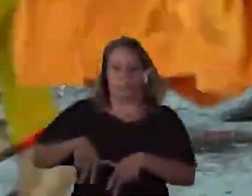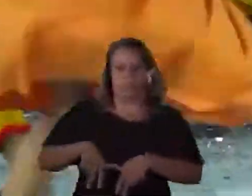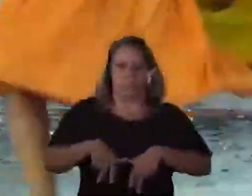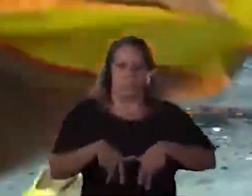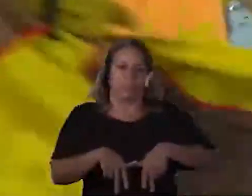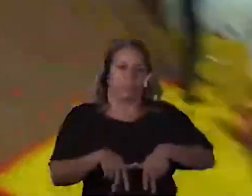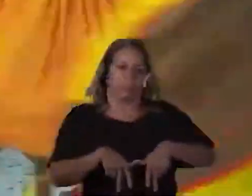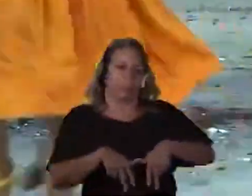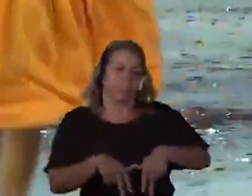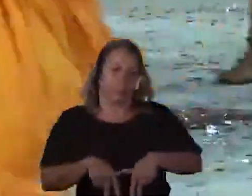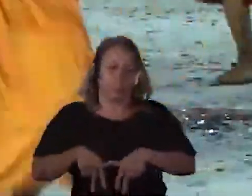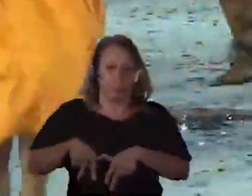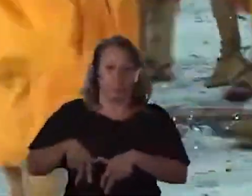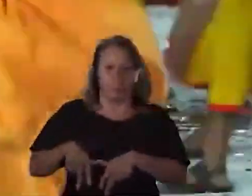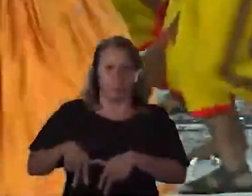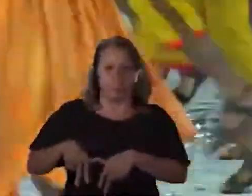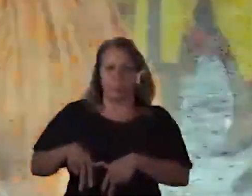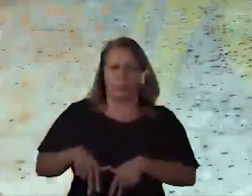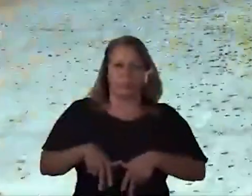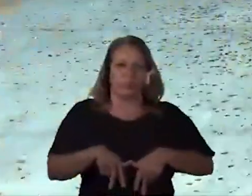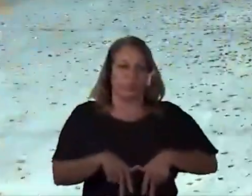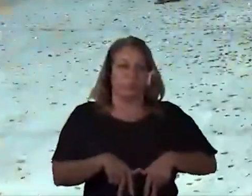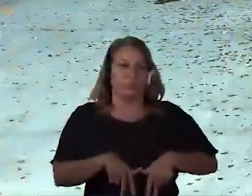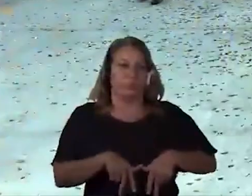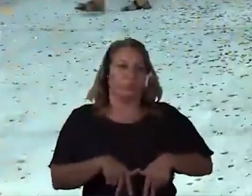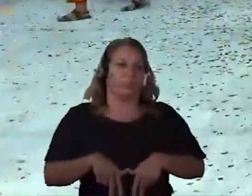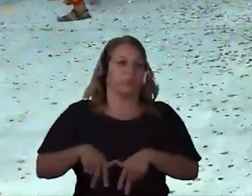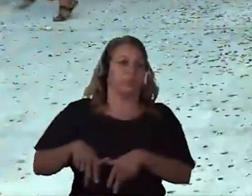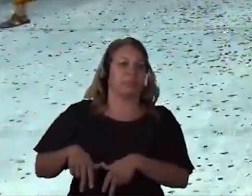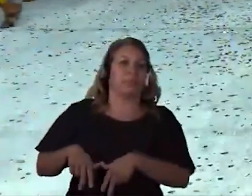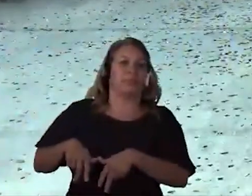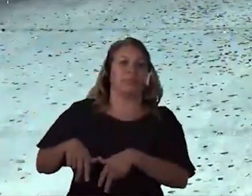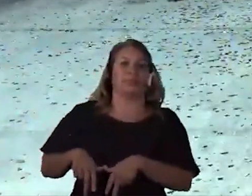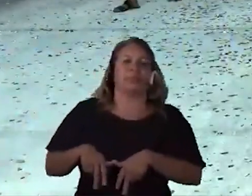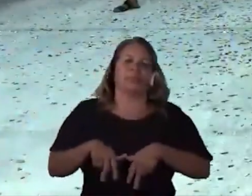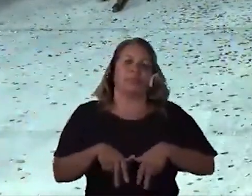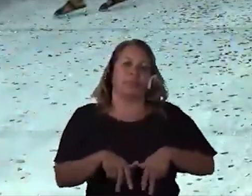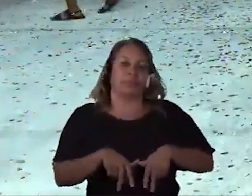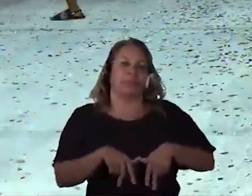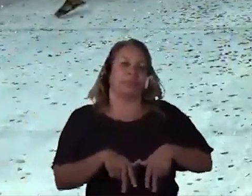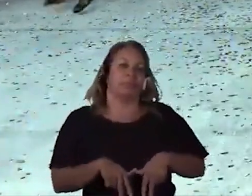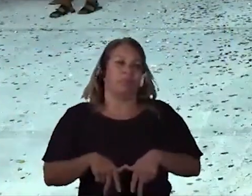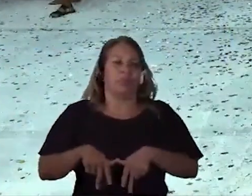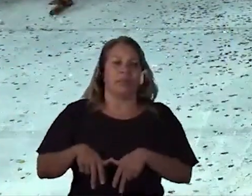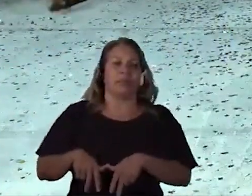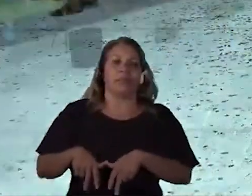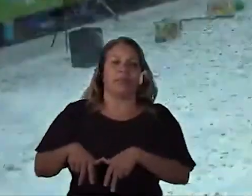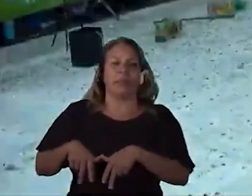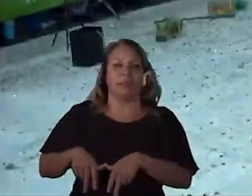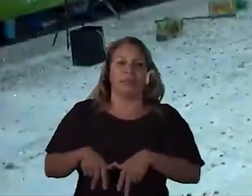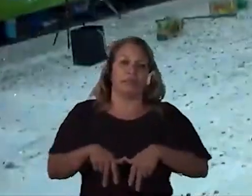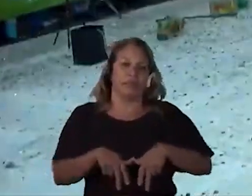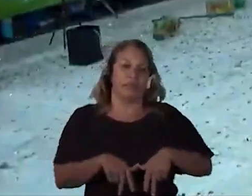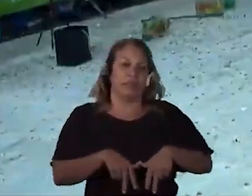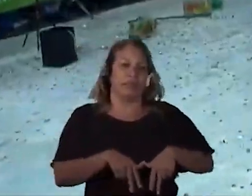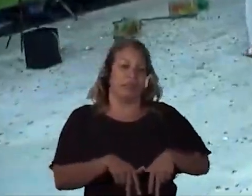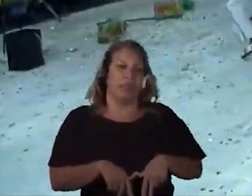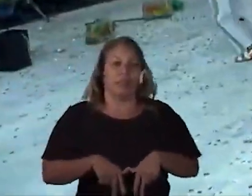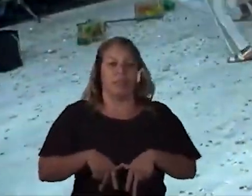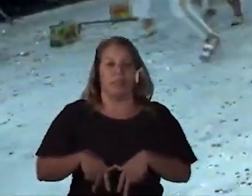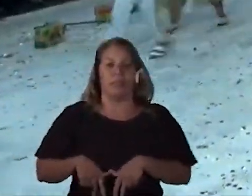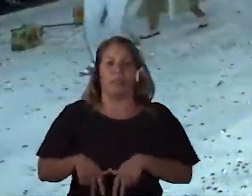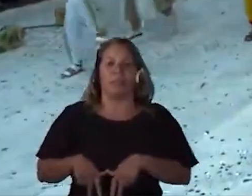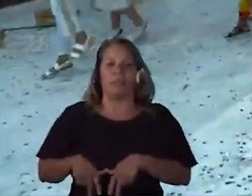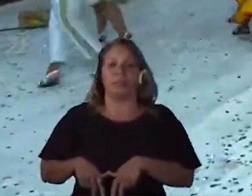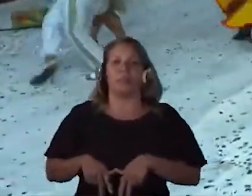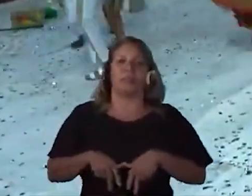né, porque é uma responsabilidade, independente se você está ganhando prêmio, se você é homem ou mulher, é